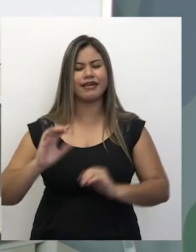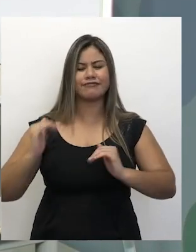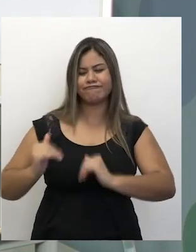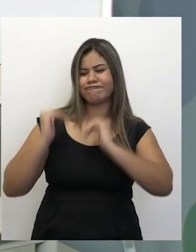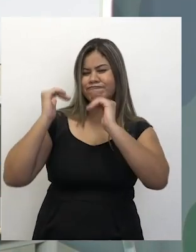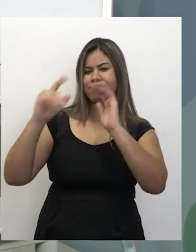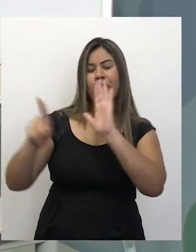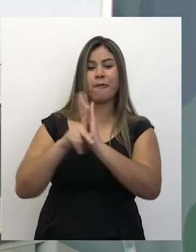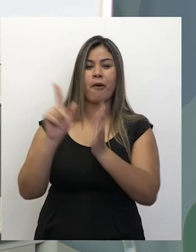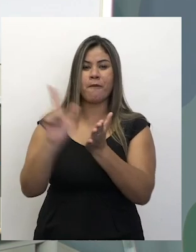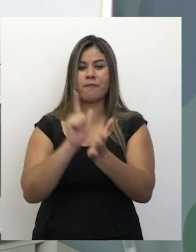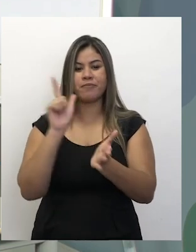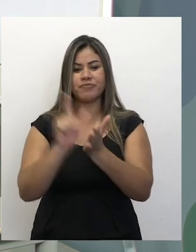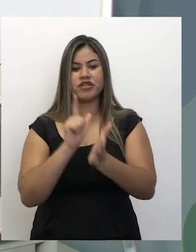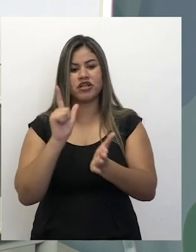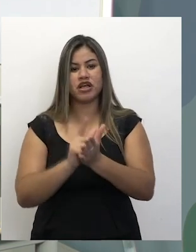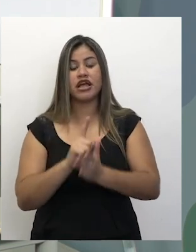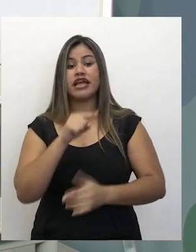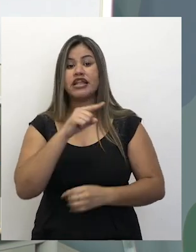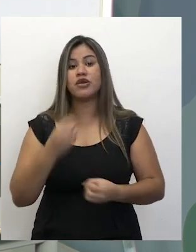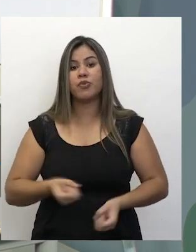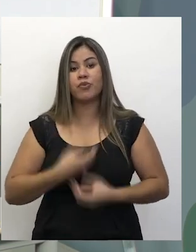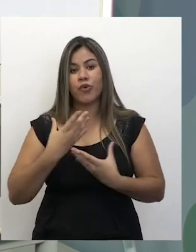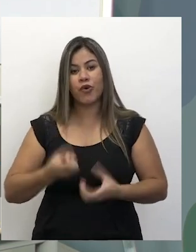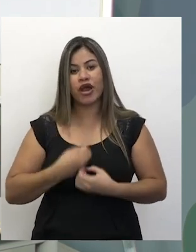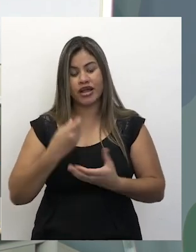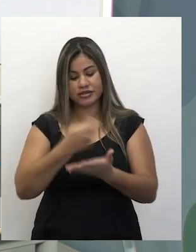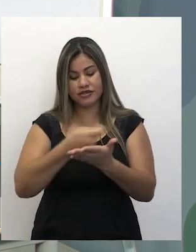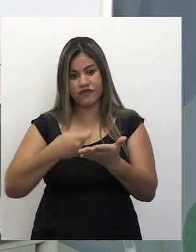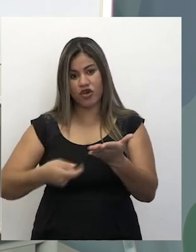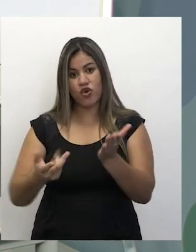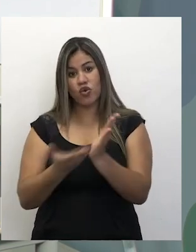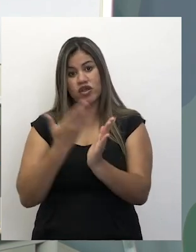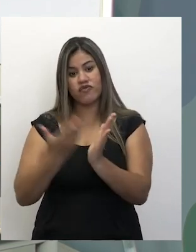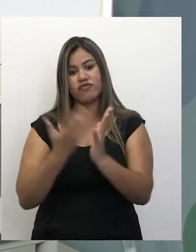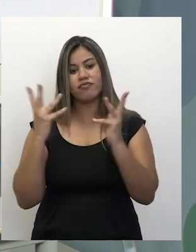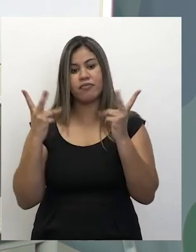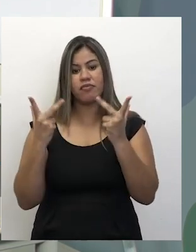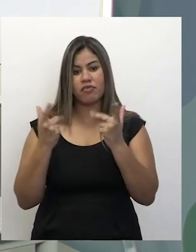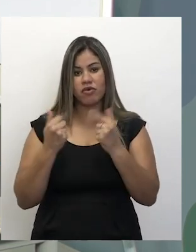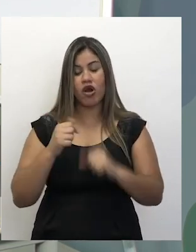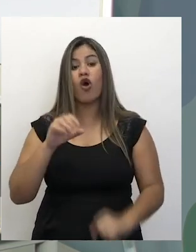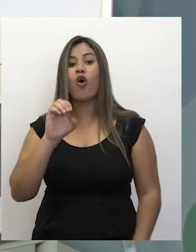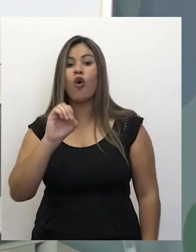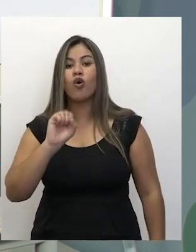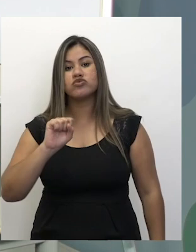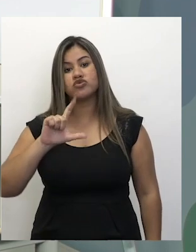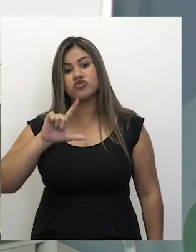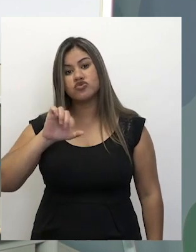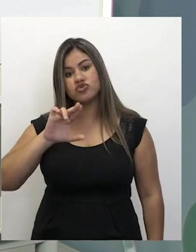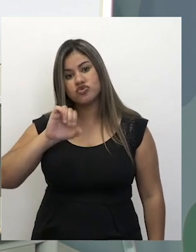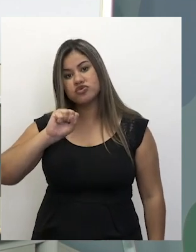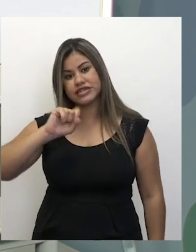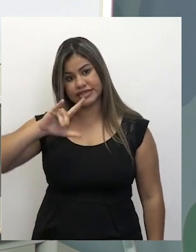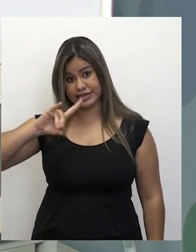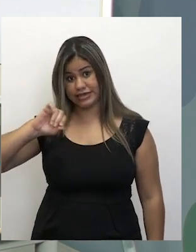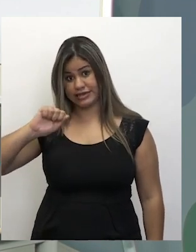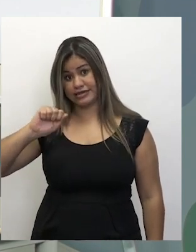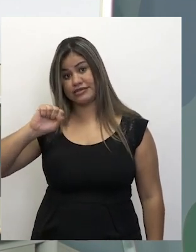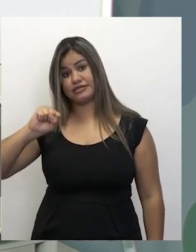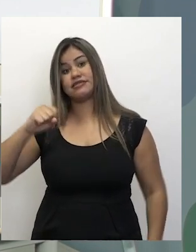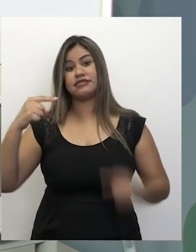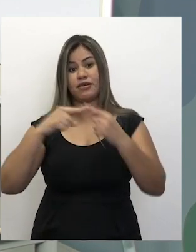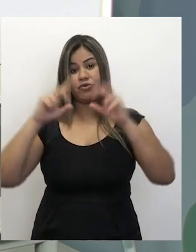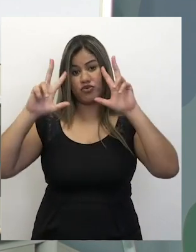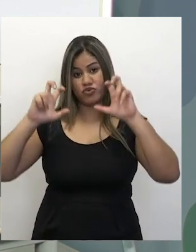Camões ele foi o poeta escreveu um livro maravilhoso que a pessoa agora pouco se trouxa Os Lusíadas ele é um livro que é o